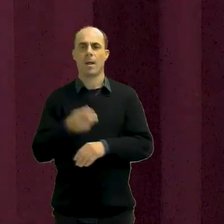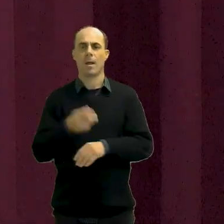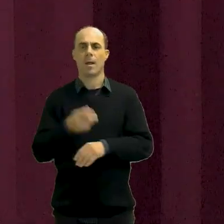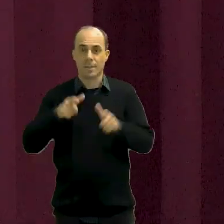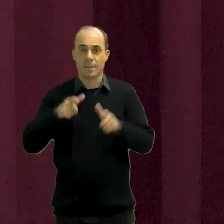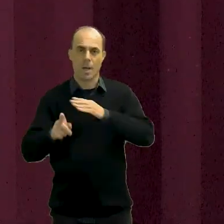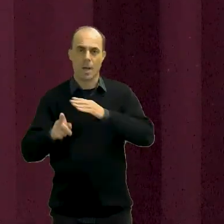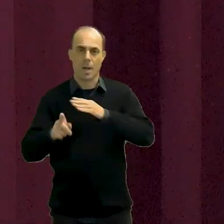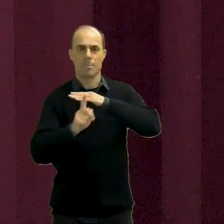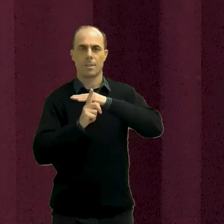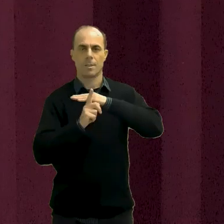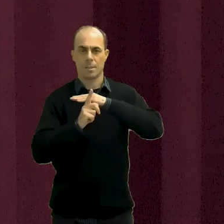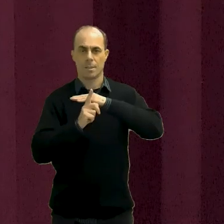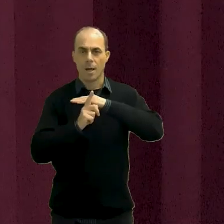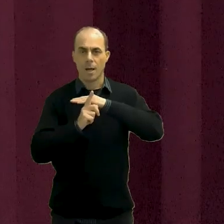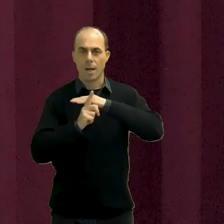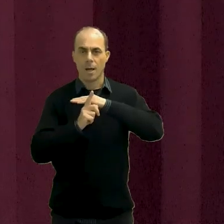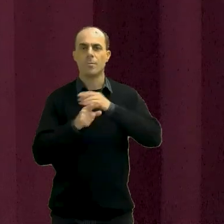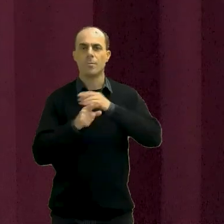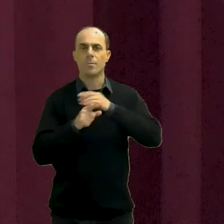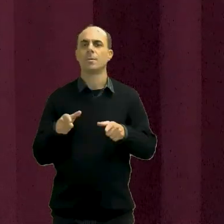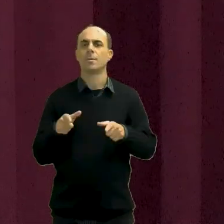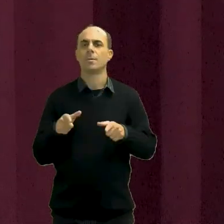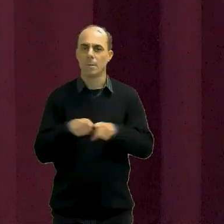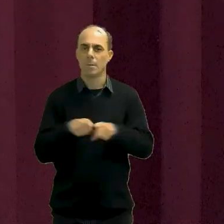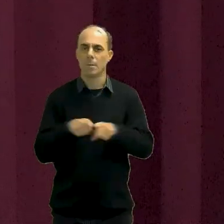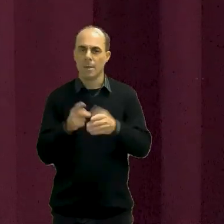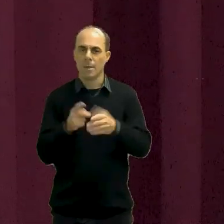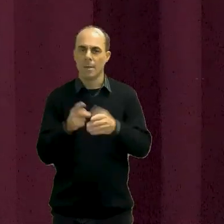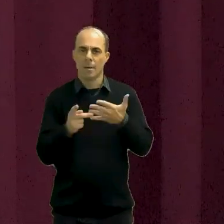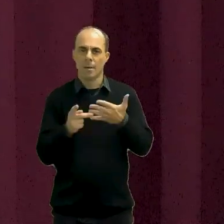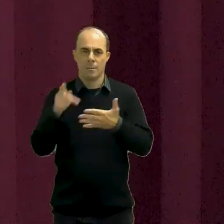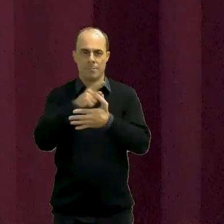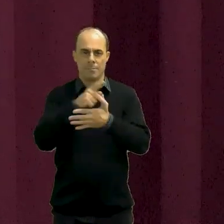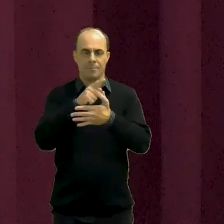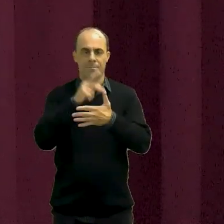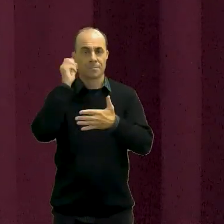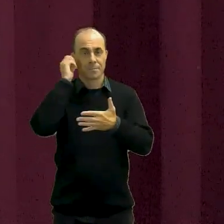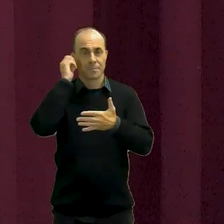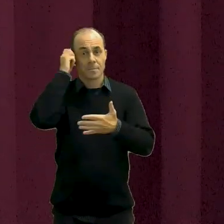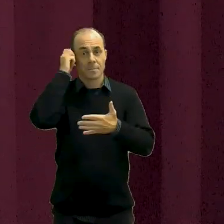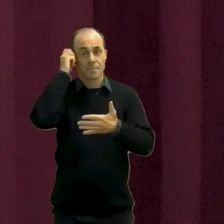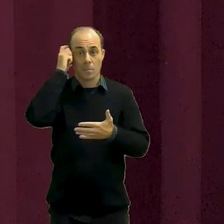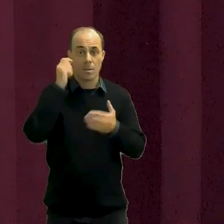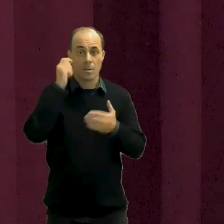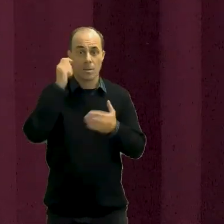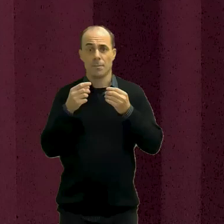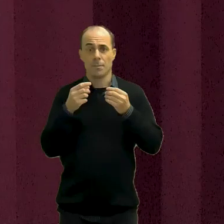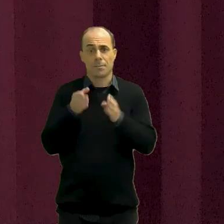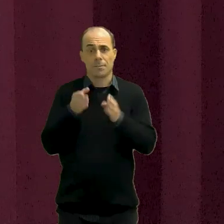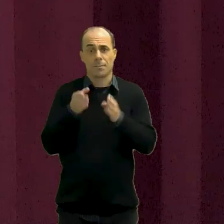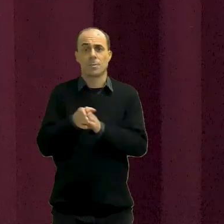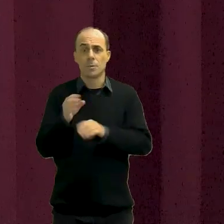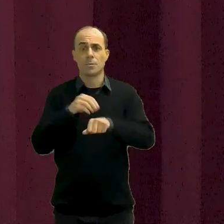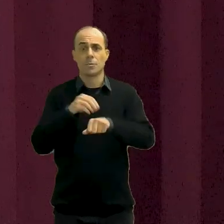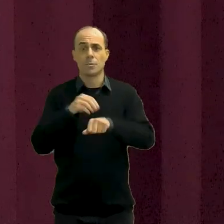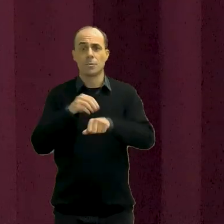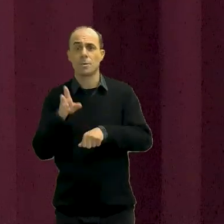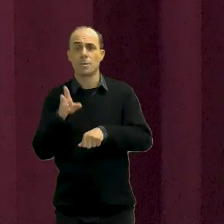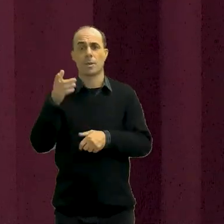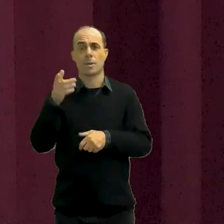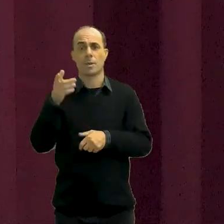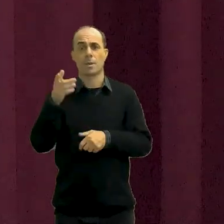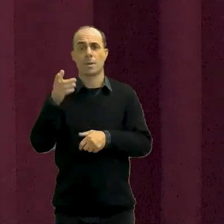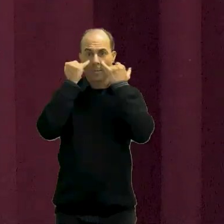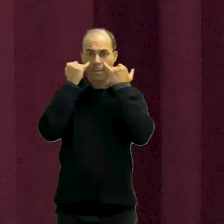todas as pessoas que trabalham na justiça eleitoral também receberão as orientações necessárias por exemplo eh aquelas